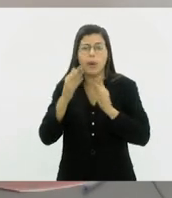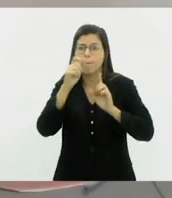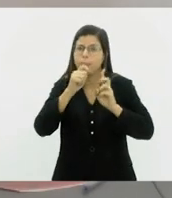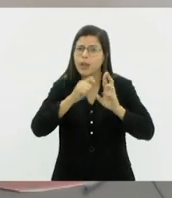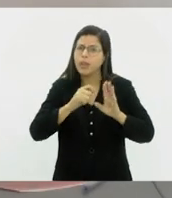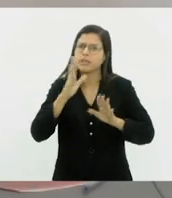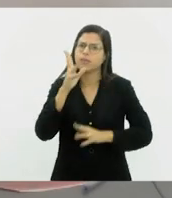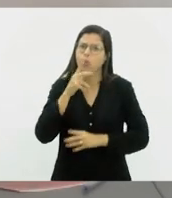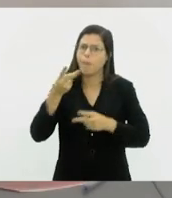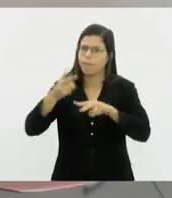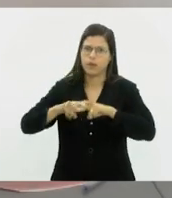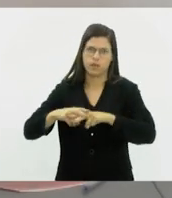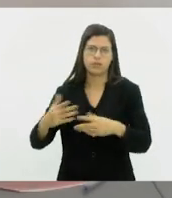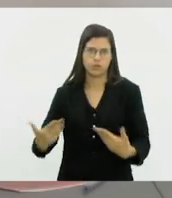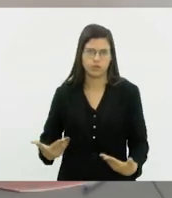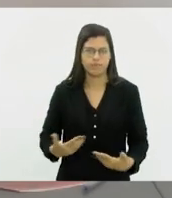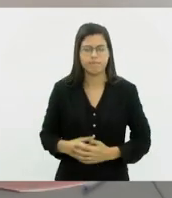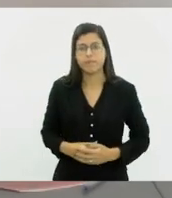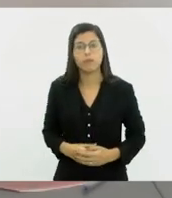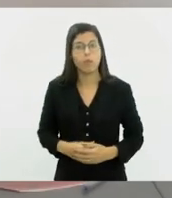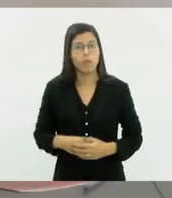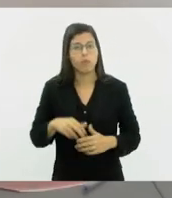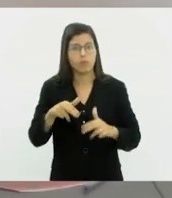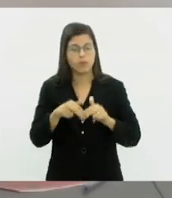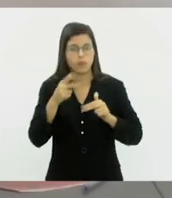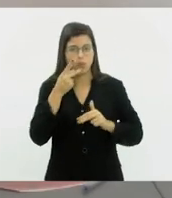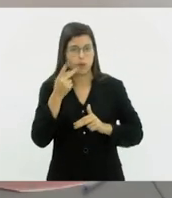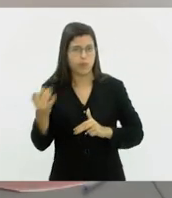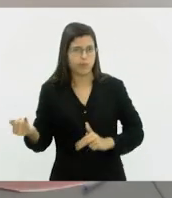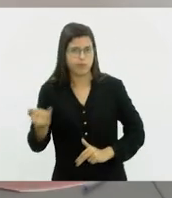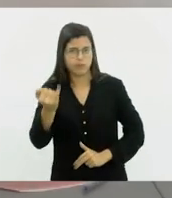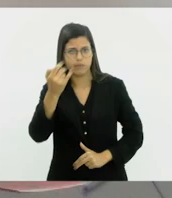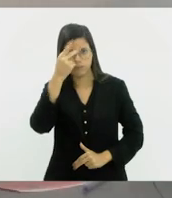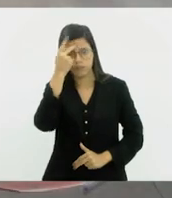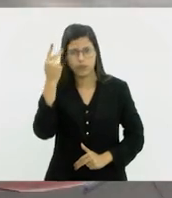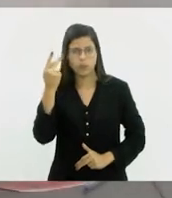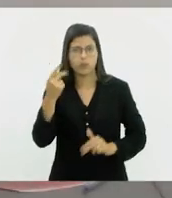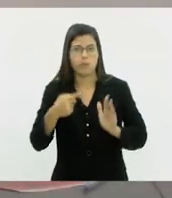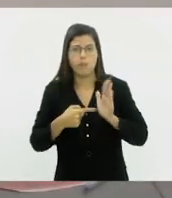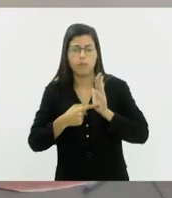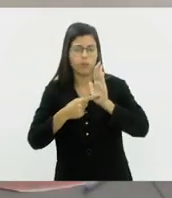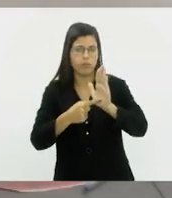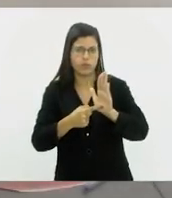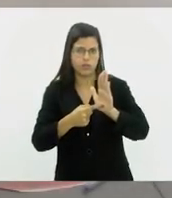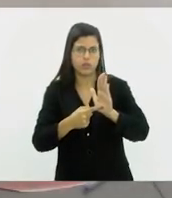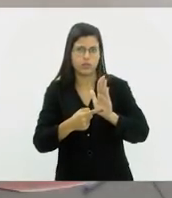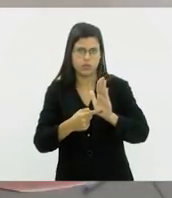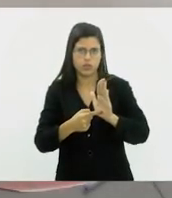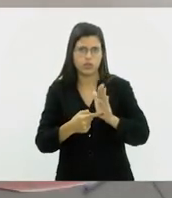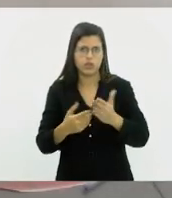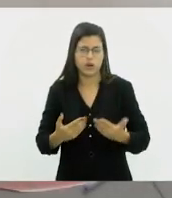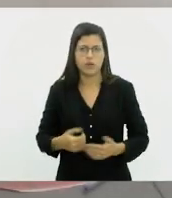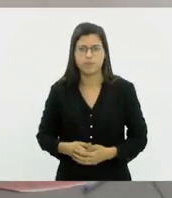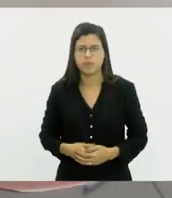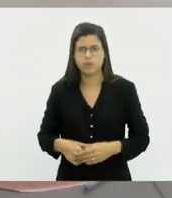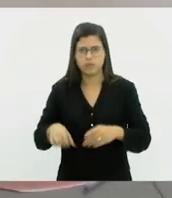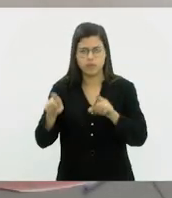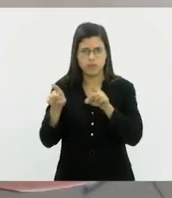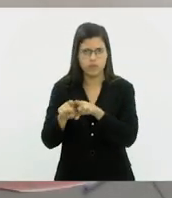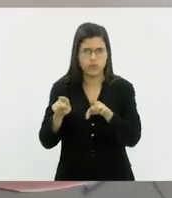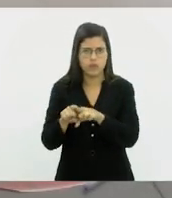bom então por isso que eu digo que é tão importante as pessoas exporem a sua situação também vai vai